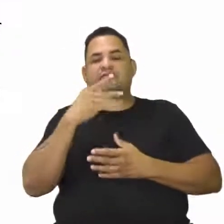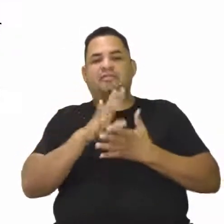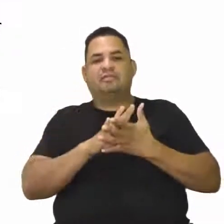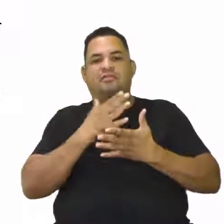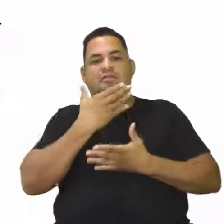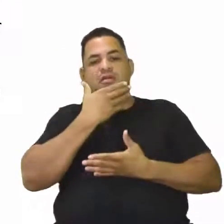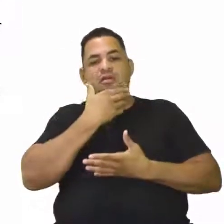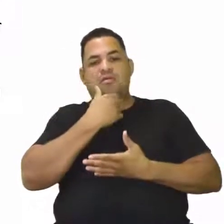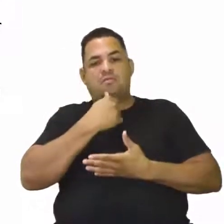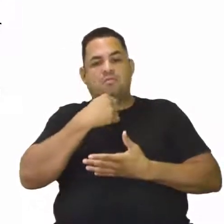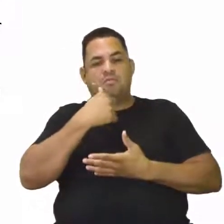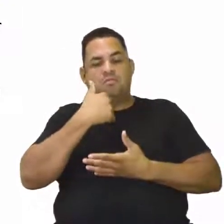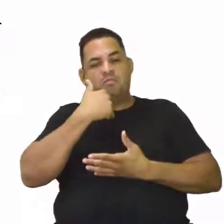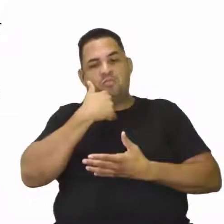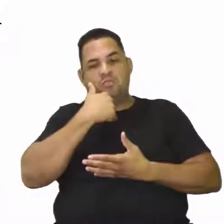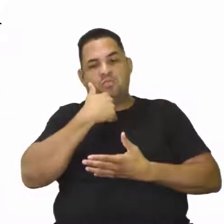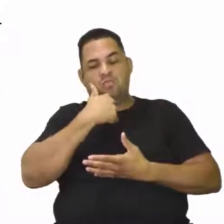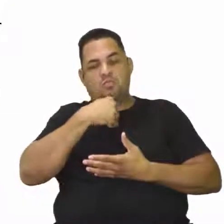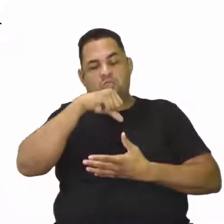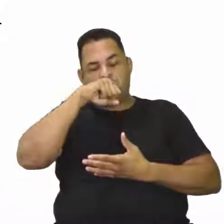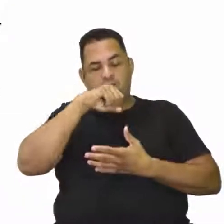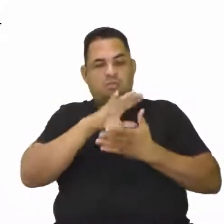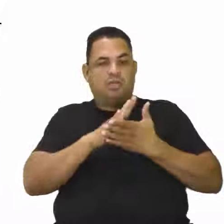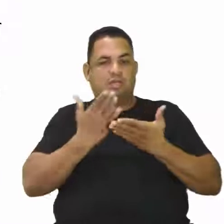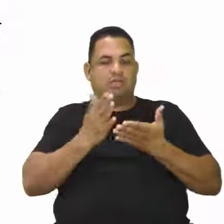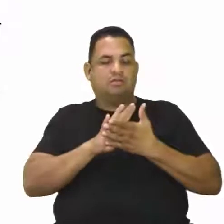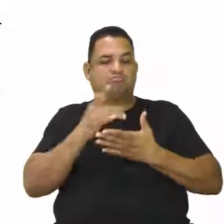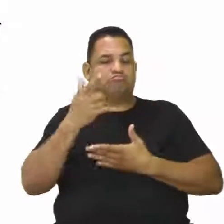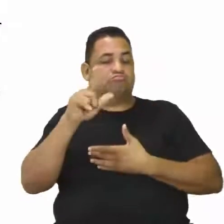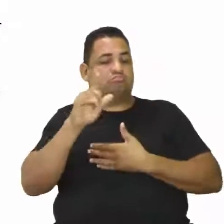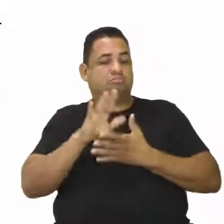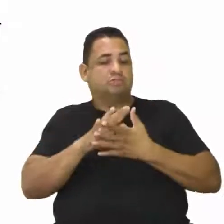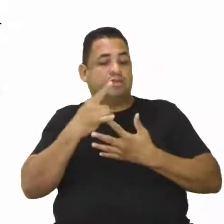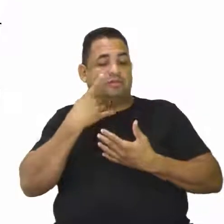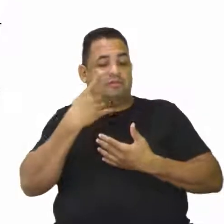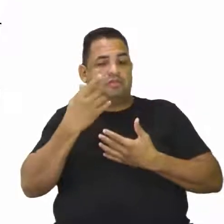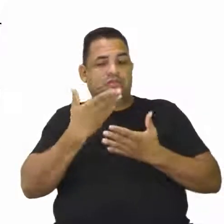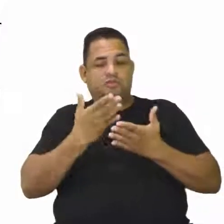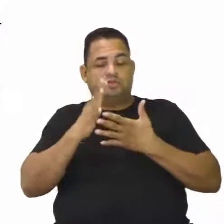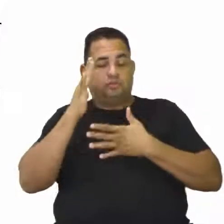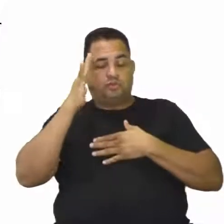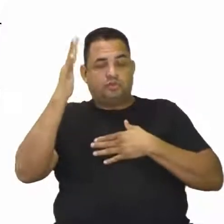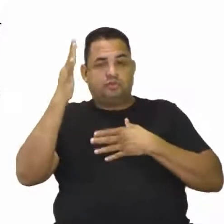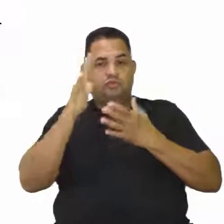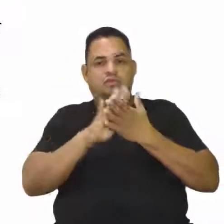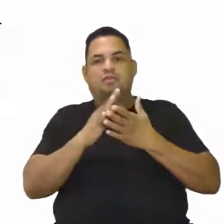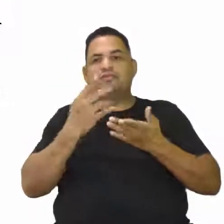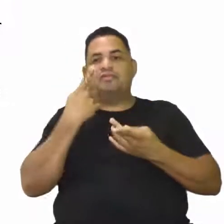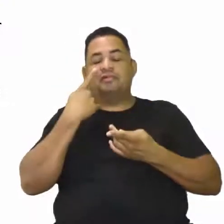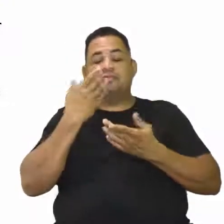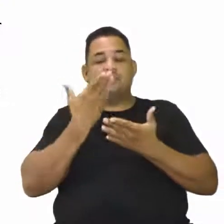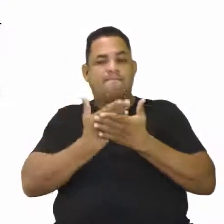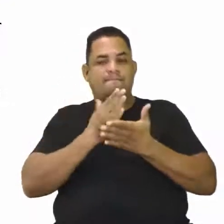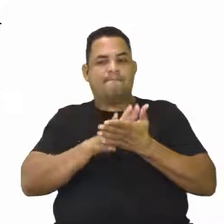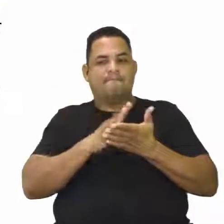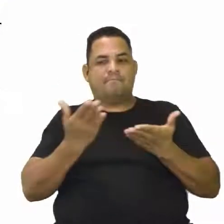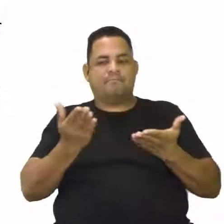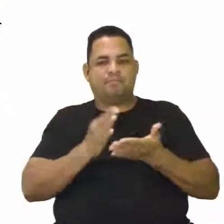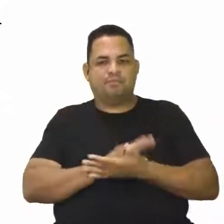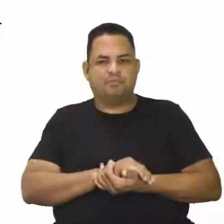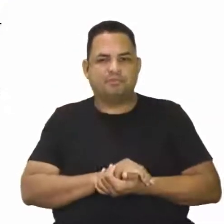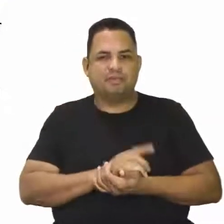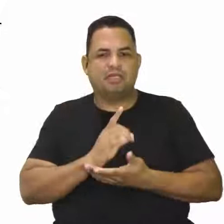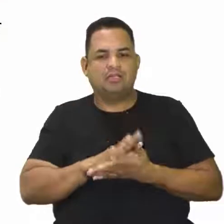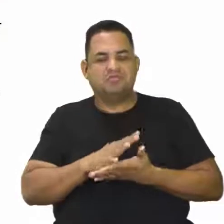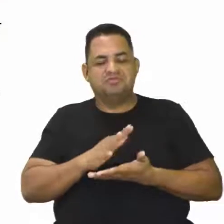que eram seus sonhos, para que ela os interpretasse. Isso. Só que esse sonho dele, que deixava ele